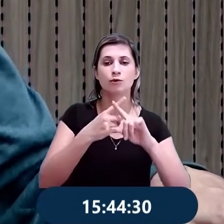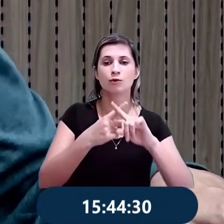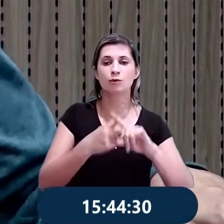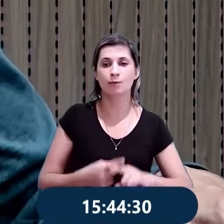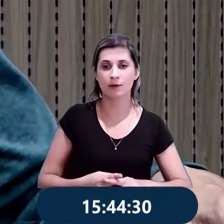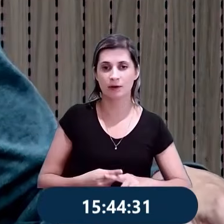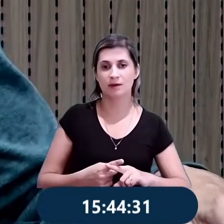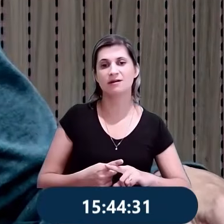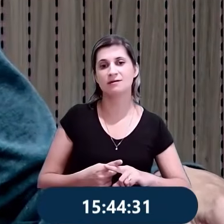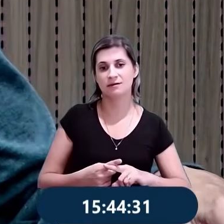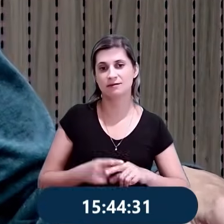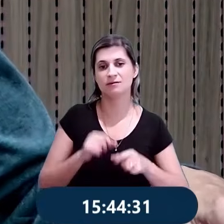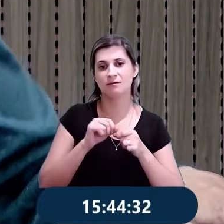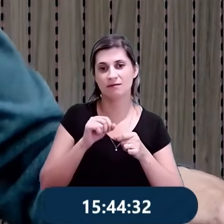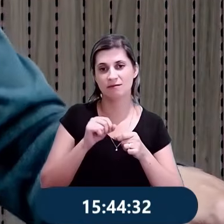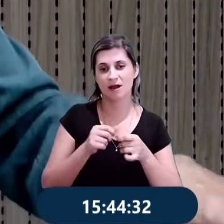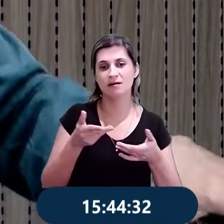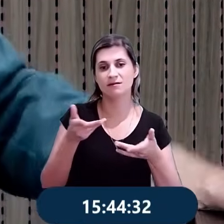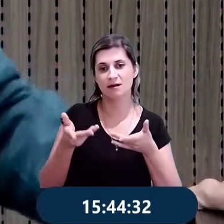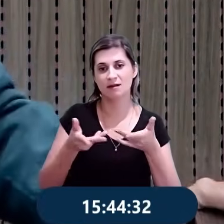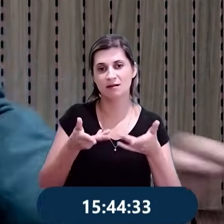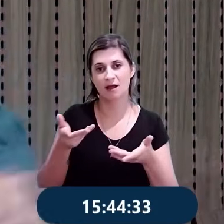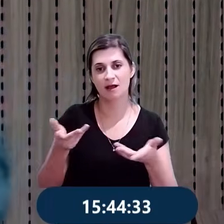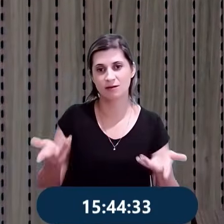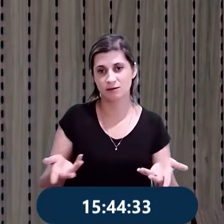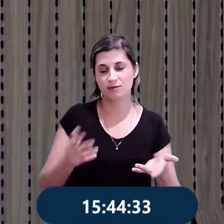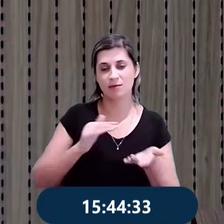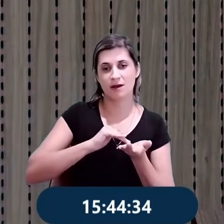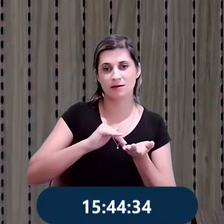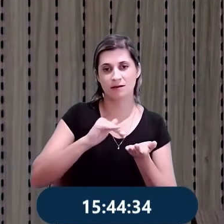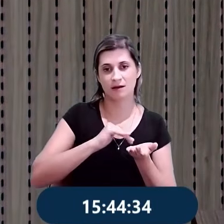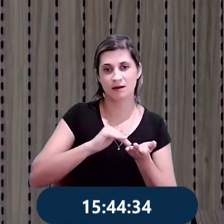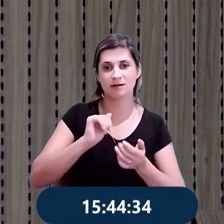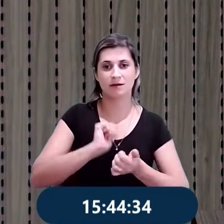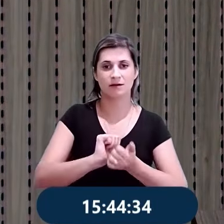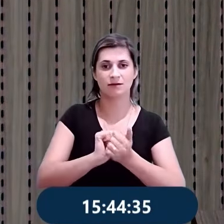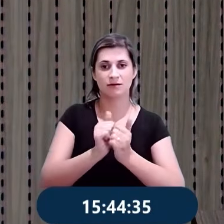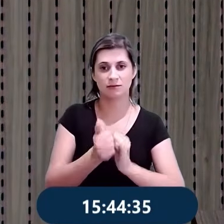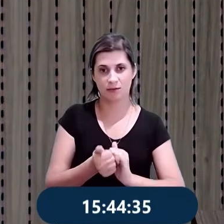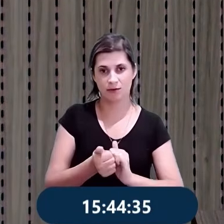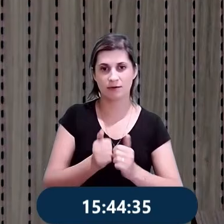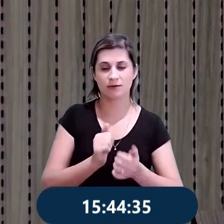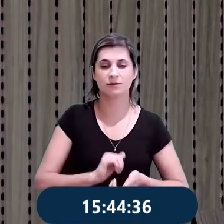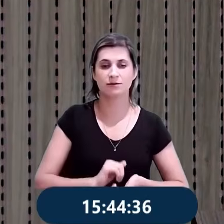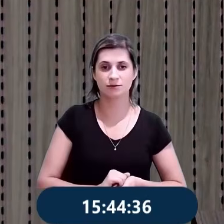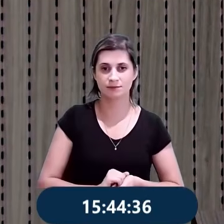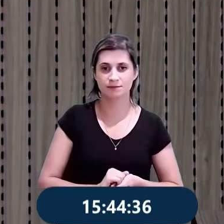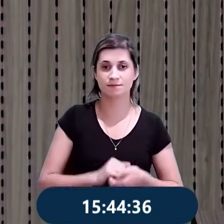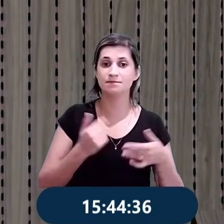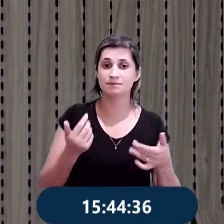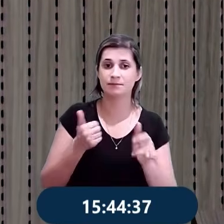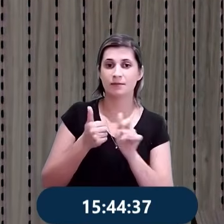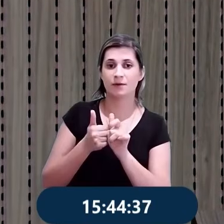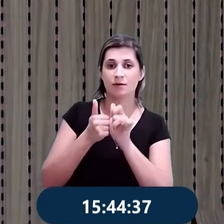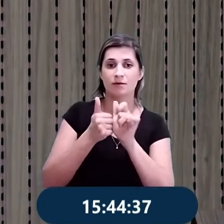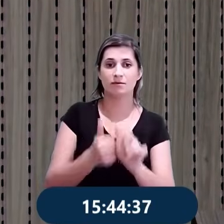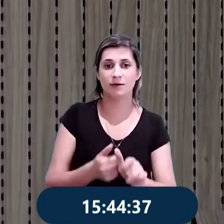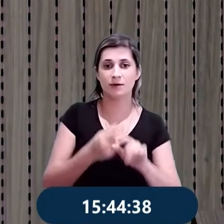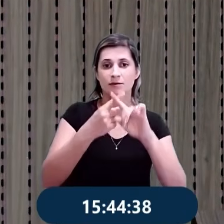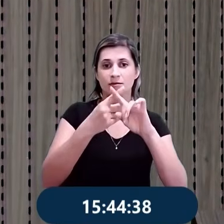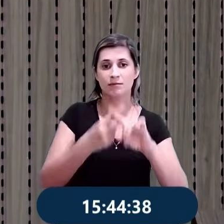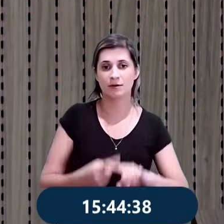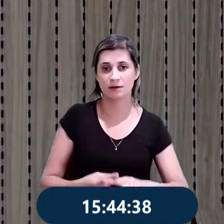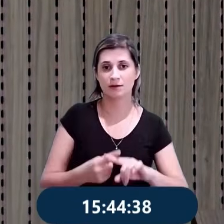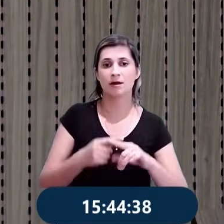sido tratado pela Secretaria de Esportes. Eu acompanho o Campeonato Varziano há